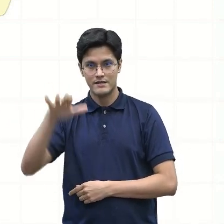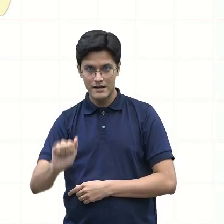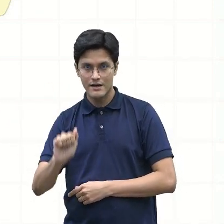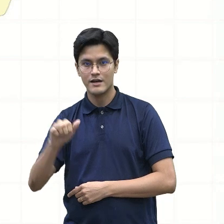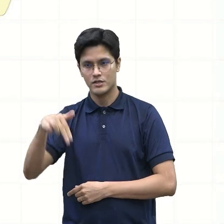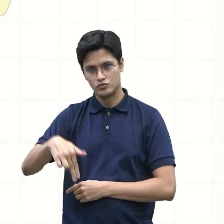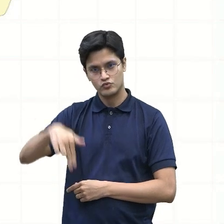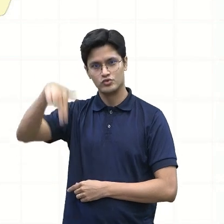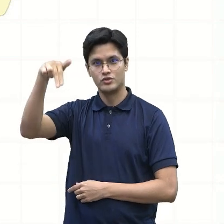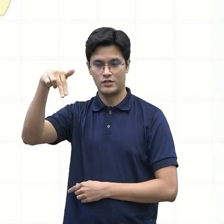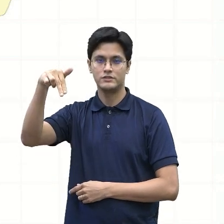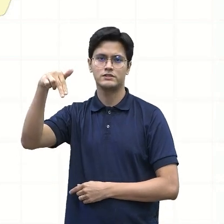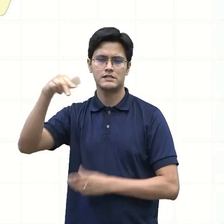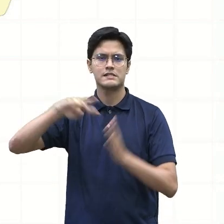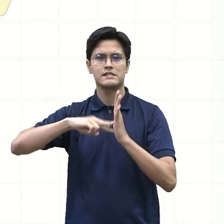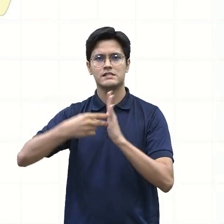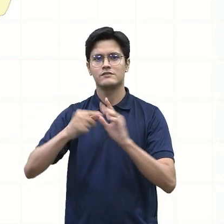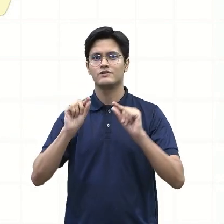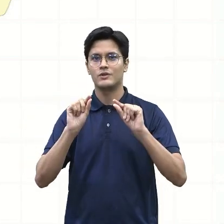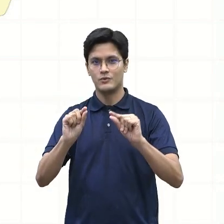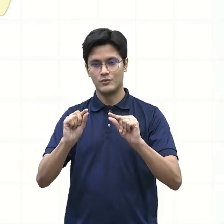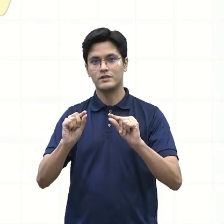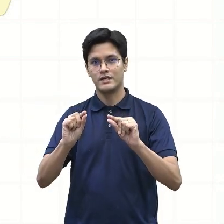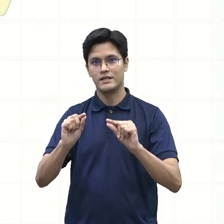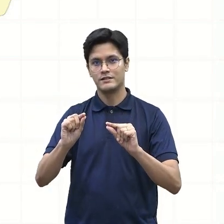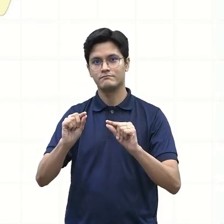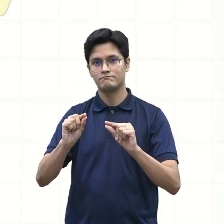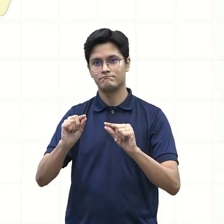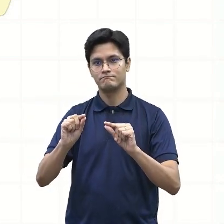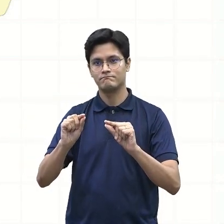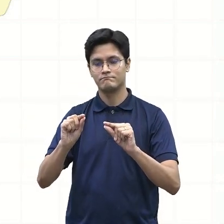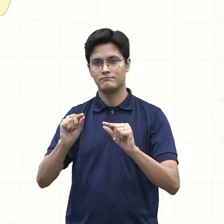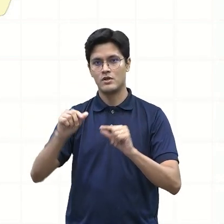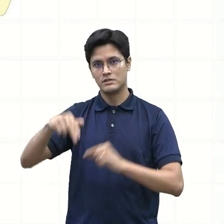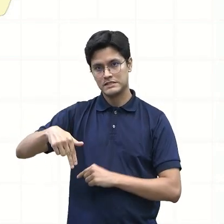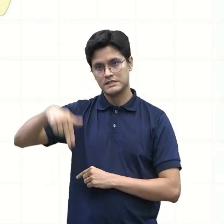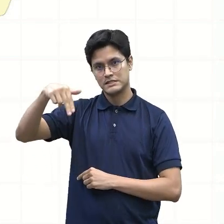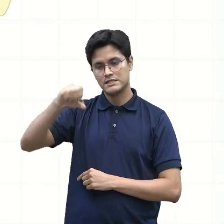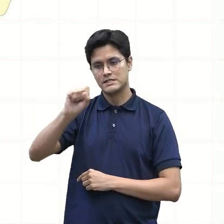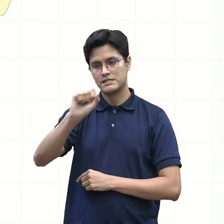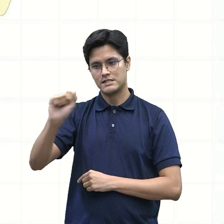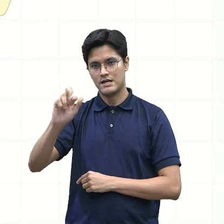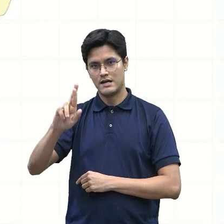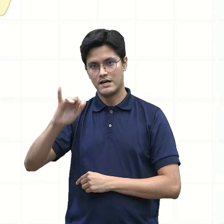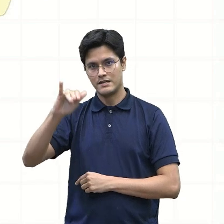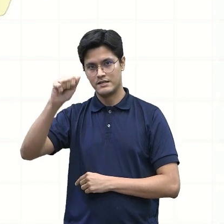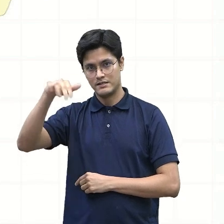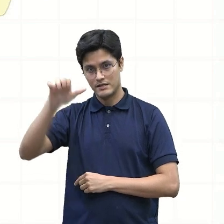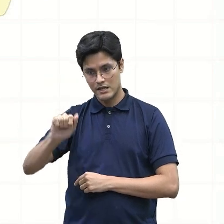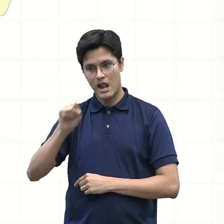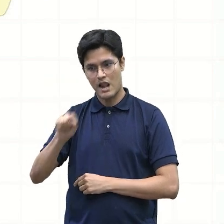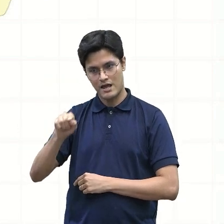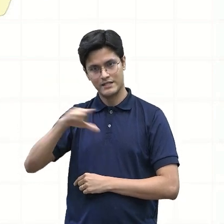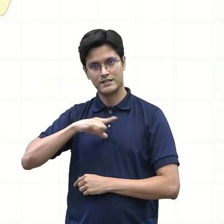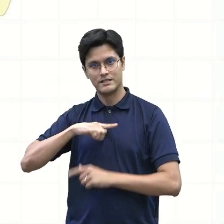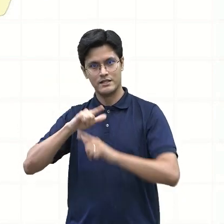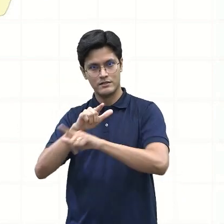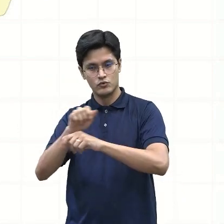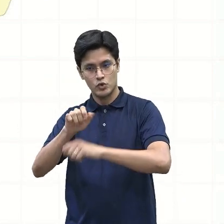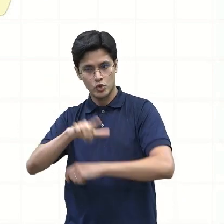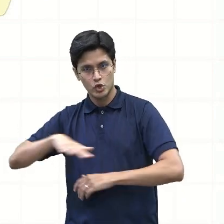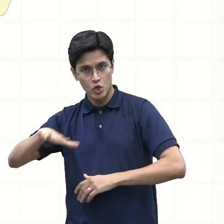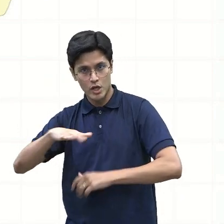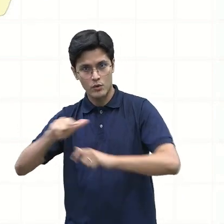norte, ou seja, ao sul do que nós conhecemos como o deserto do Saara. Temos o contato